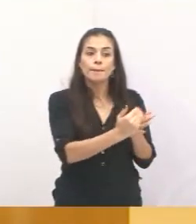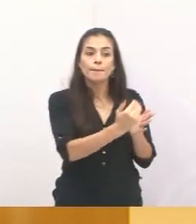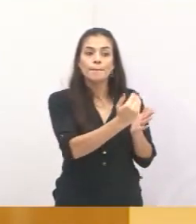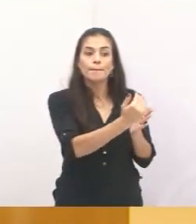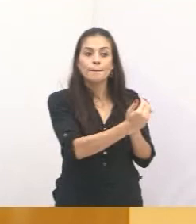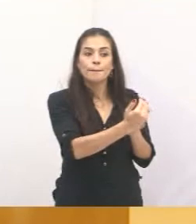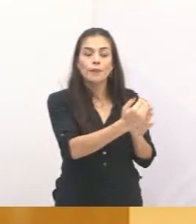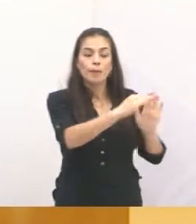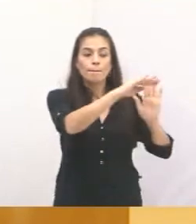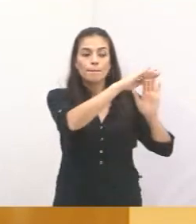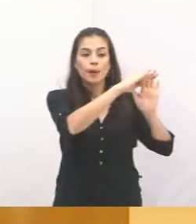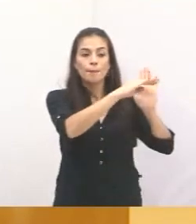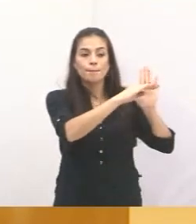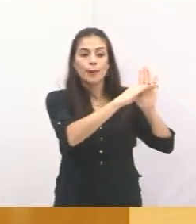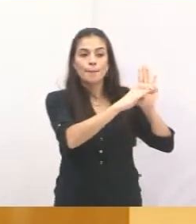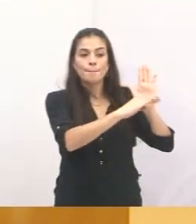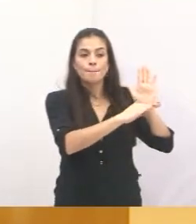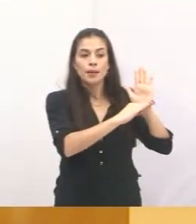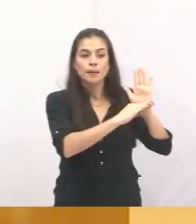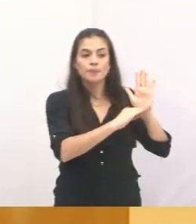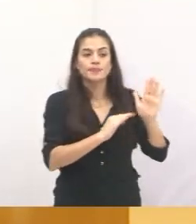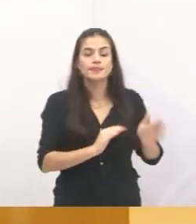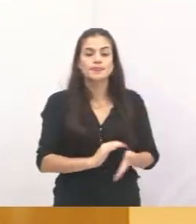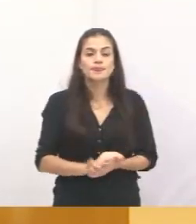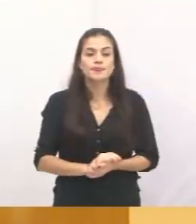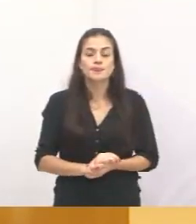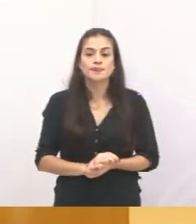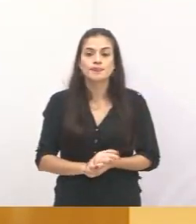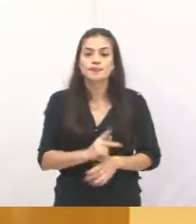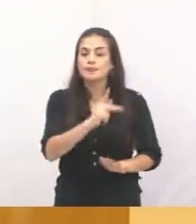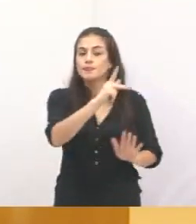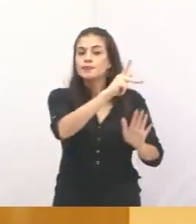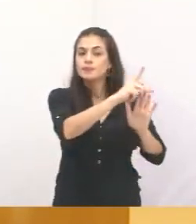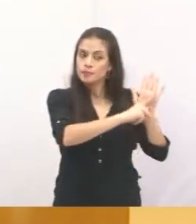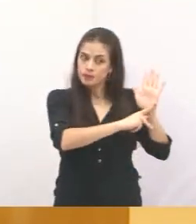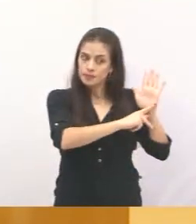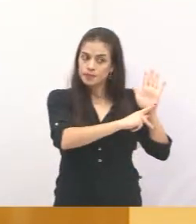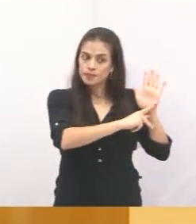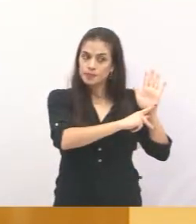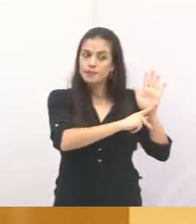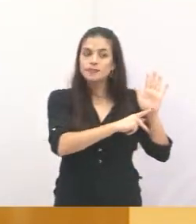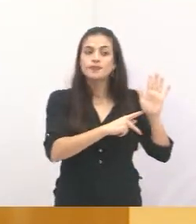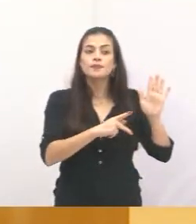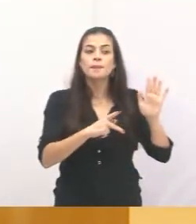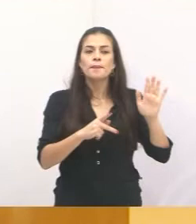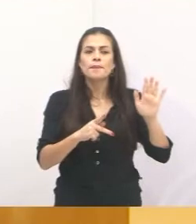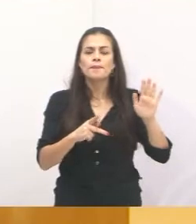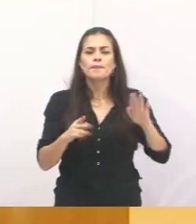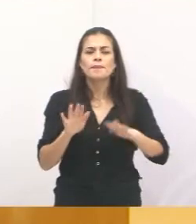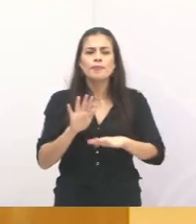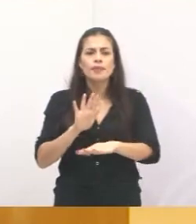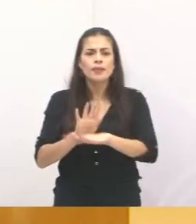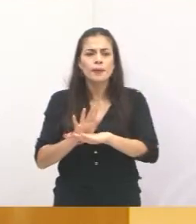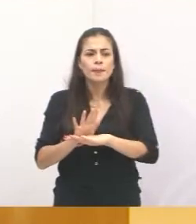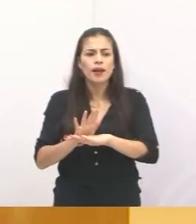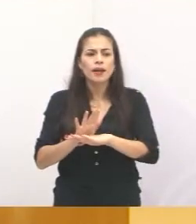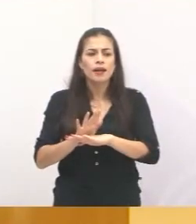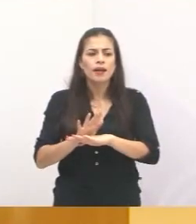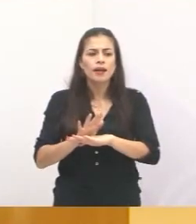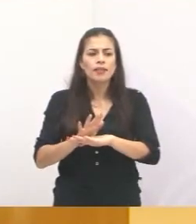estiver errado, me corrija. Esse projeto, ele afeta e mexe com o